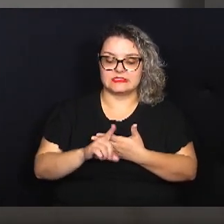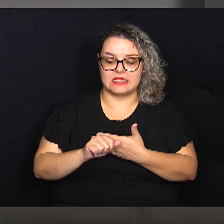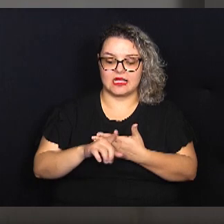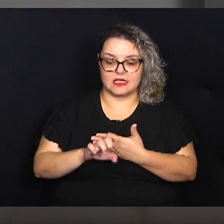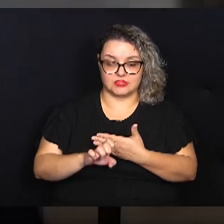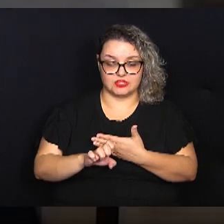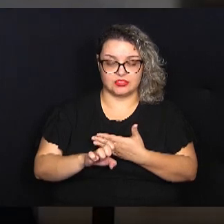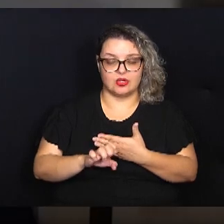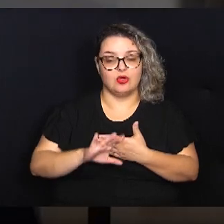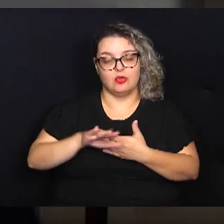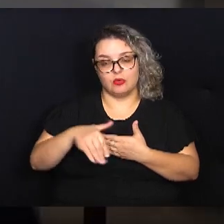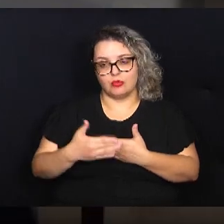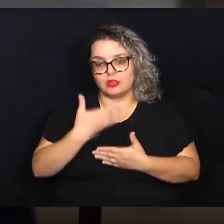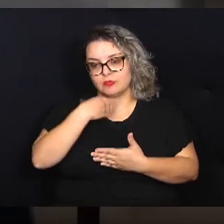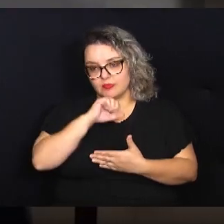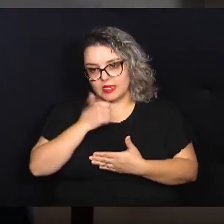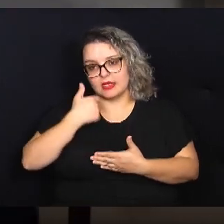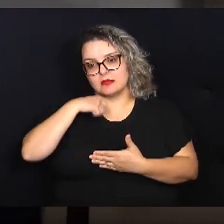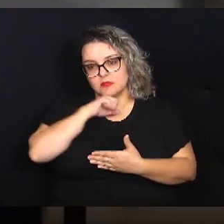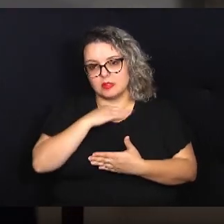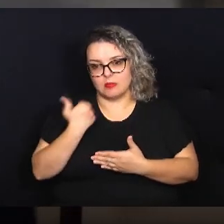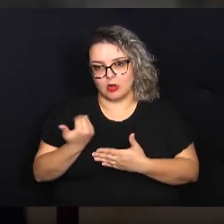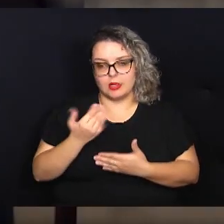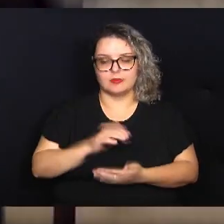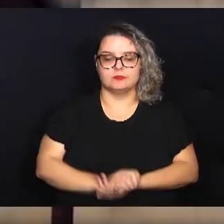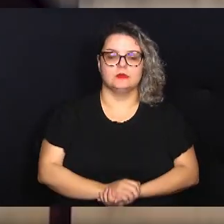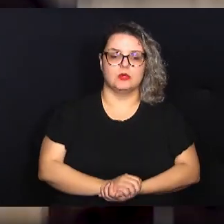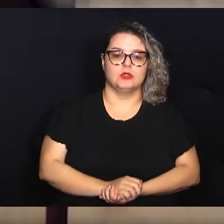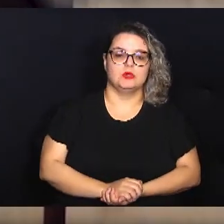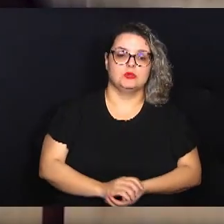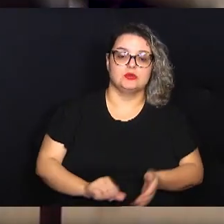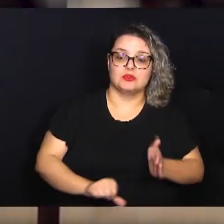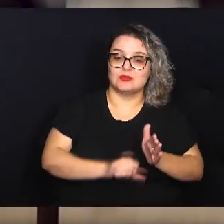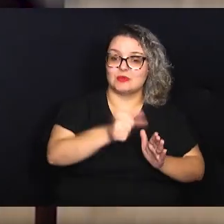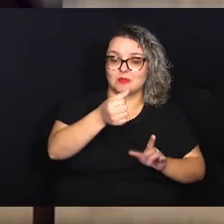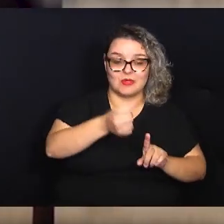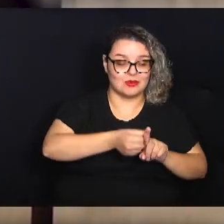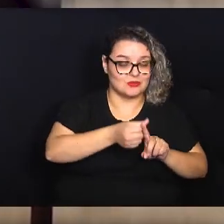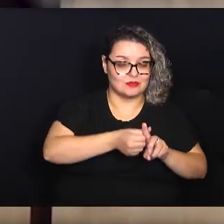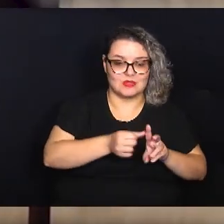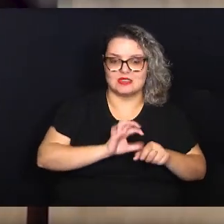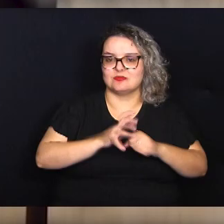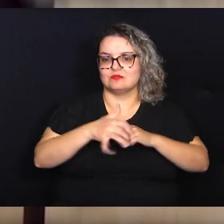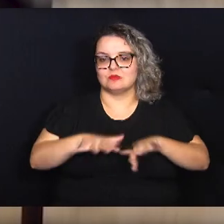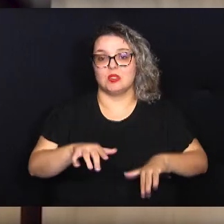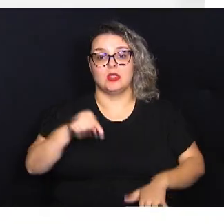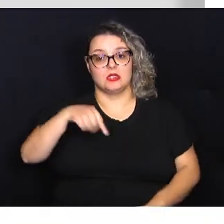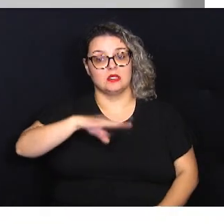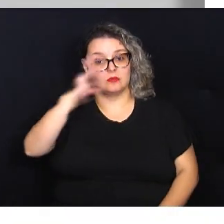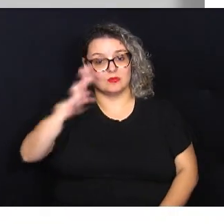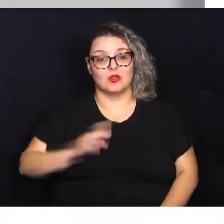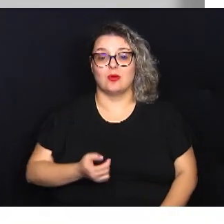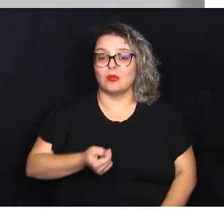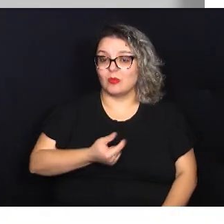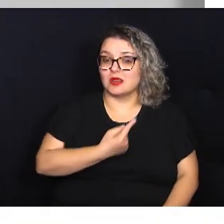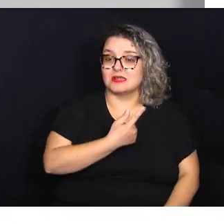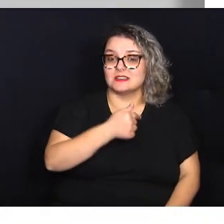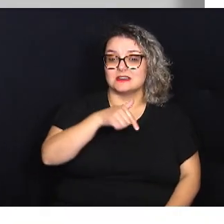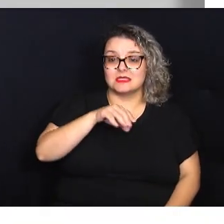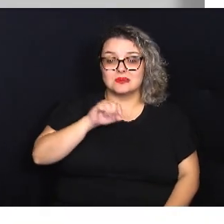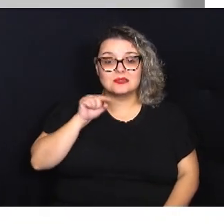mundo durante os primeiros 20 meses da pandemia. O levantamento apontou ainda que, no Brasil,